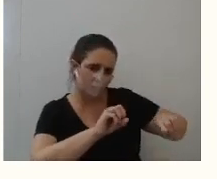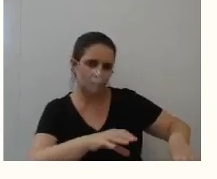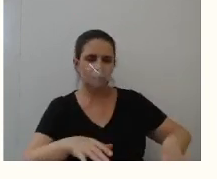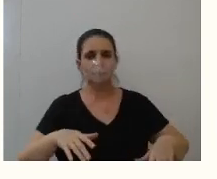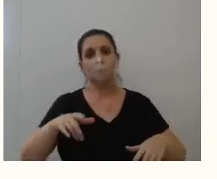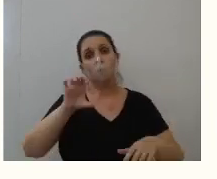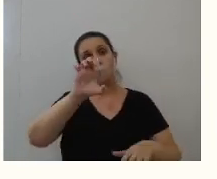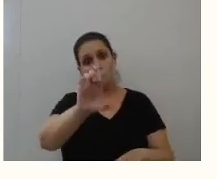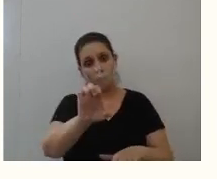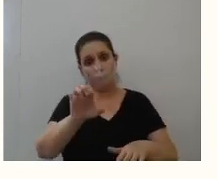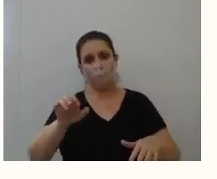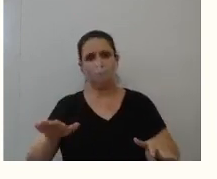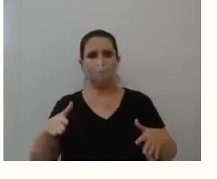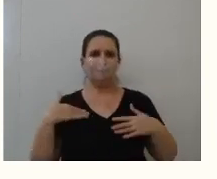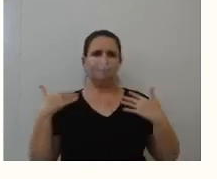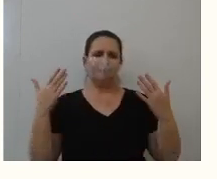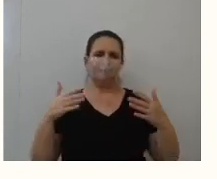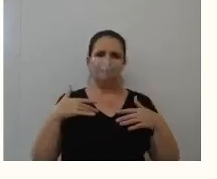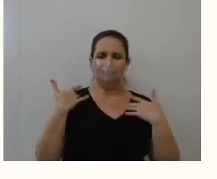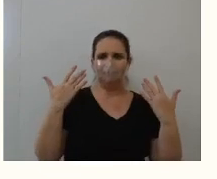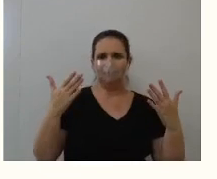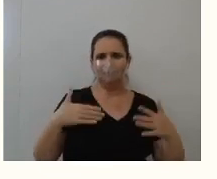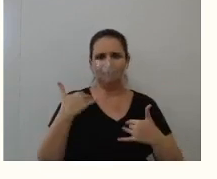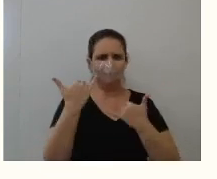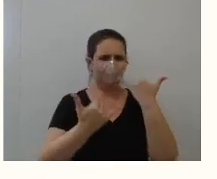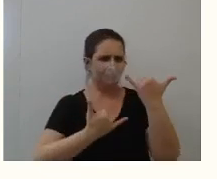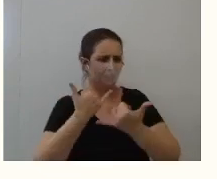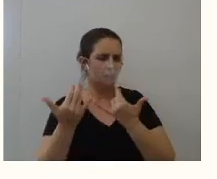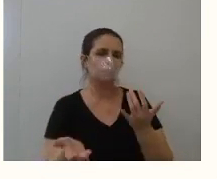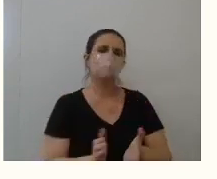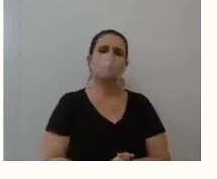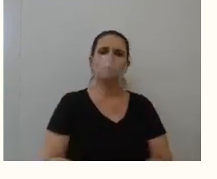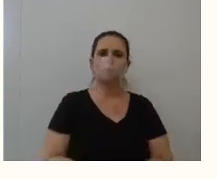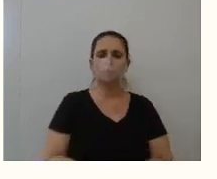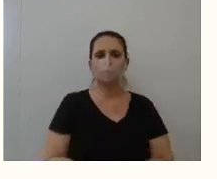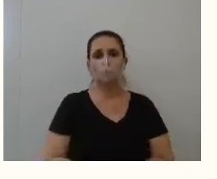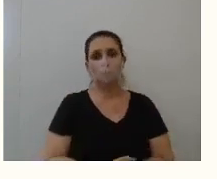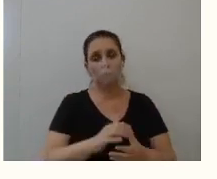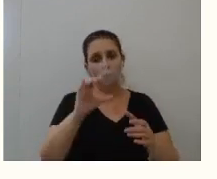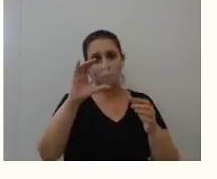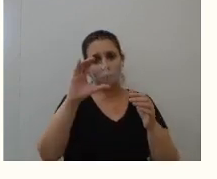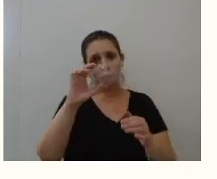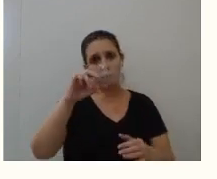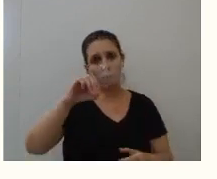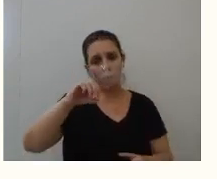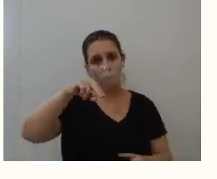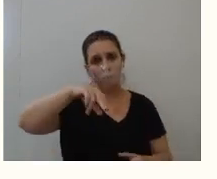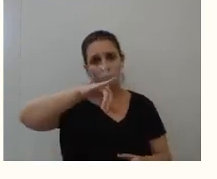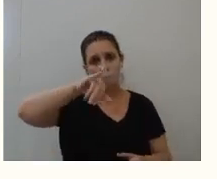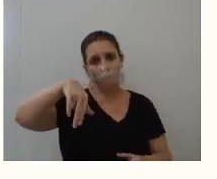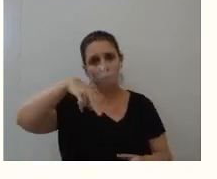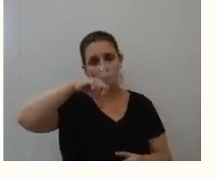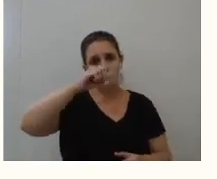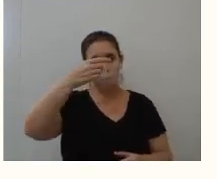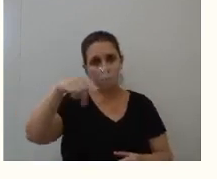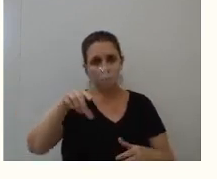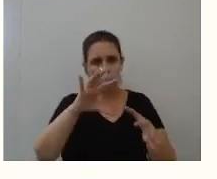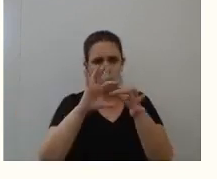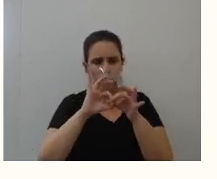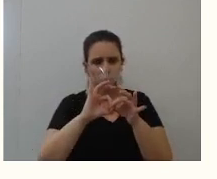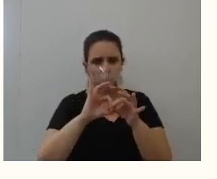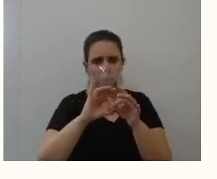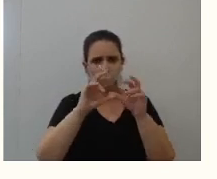divertem são dois verbos, tá vendo, ó? Perceberam? Então, as conjunções servem para unir termos que desempenham a mesma